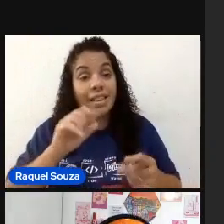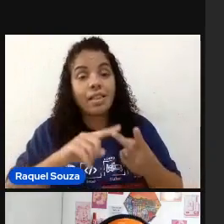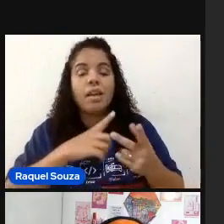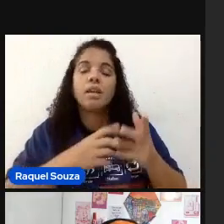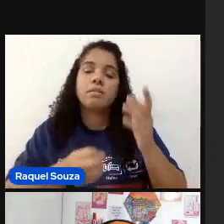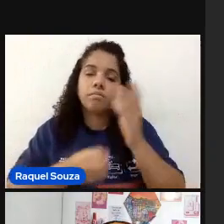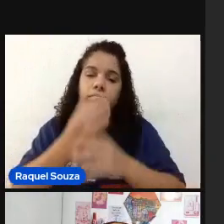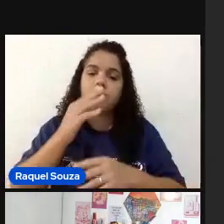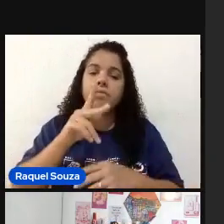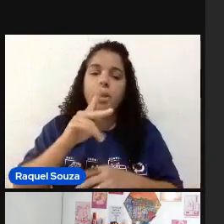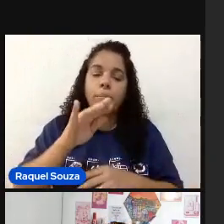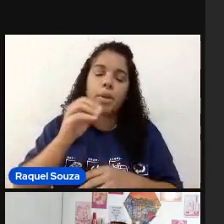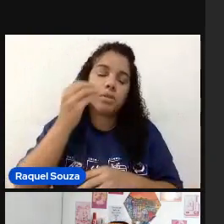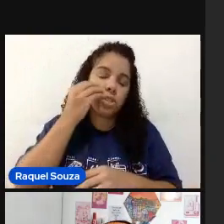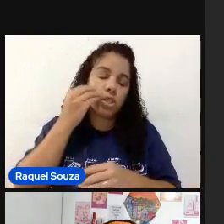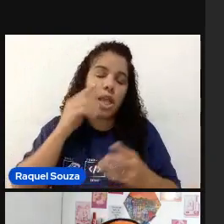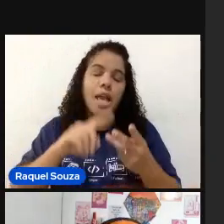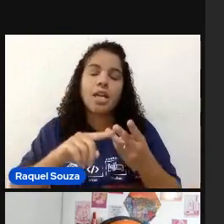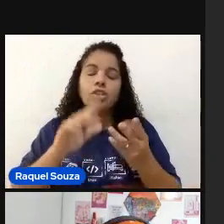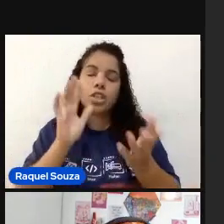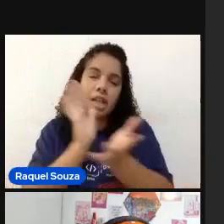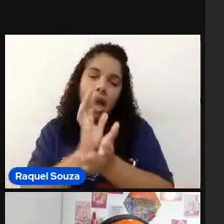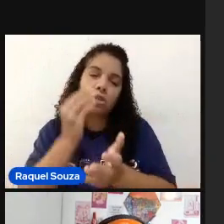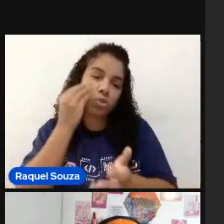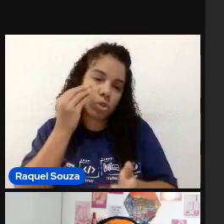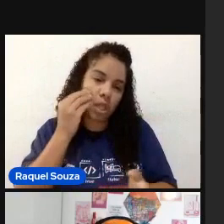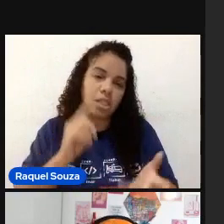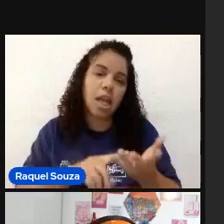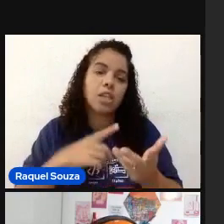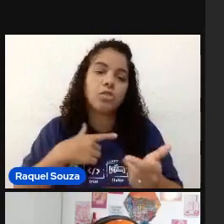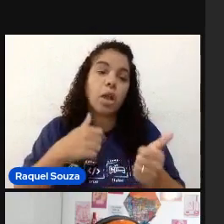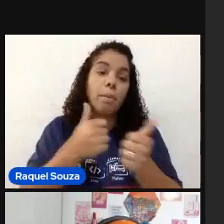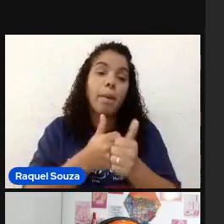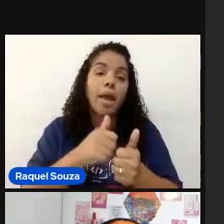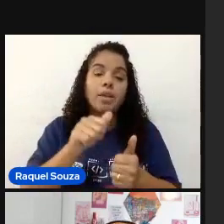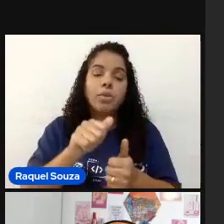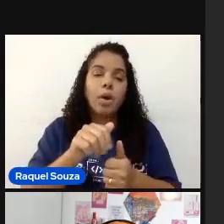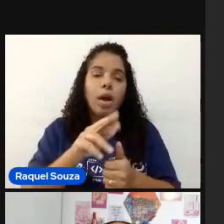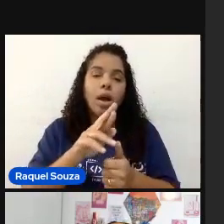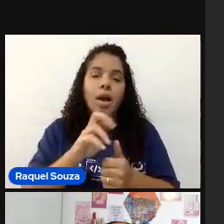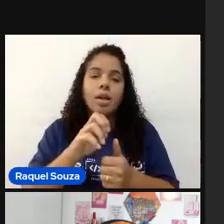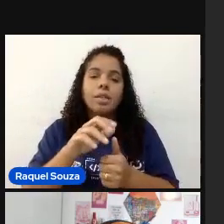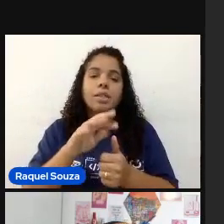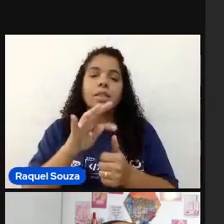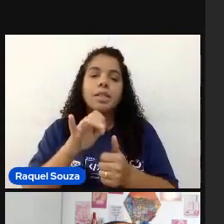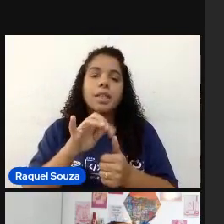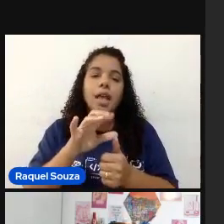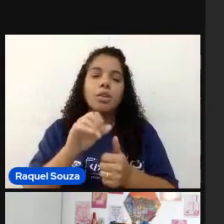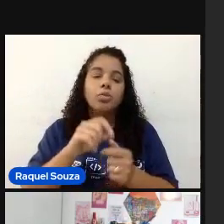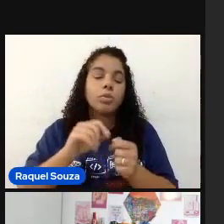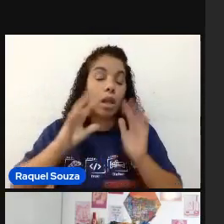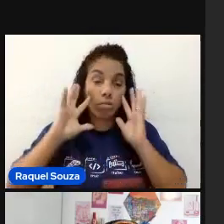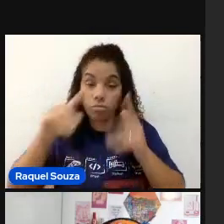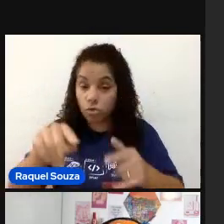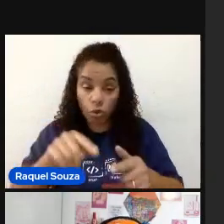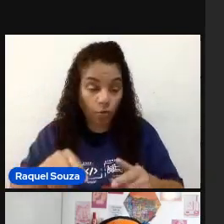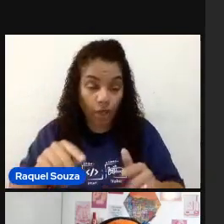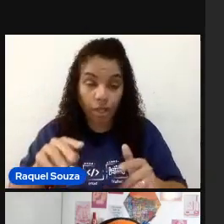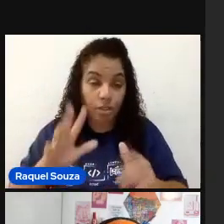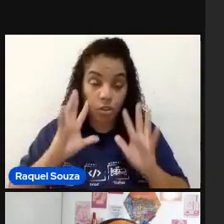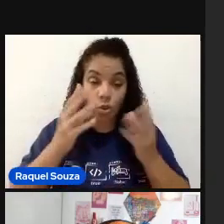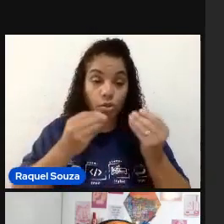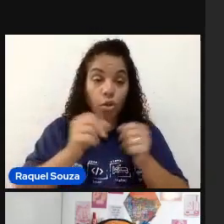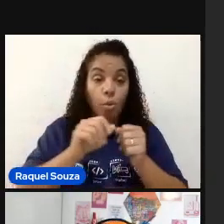meus casos de testes. Eu vou estar próximo ao arquiteto que está desenvolvendo essa solução, para que a gente entenda como ele, na visão